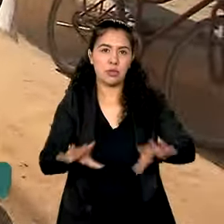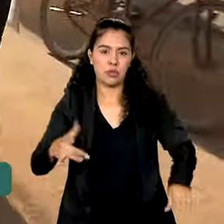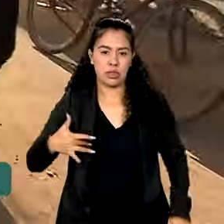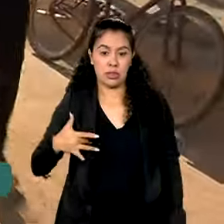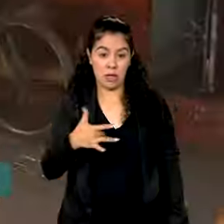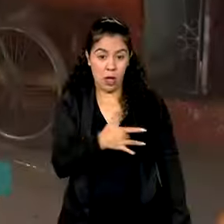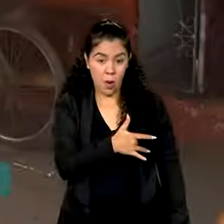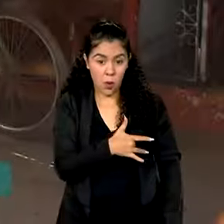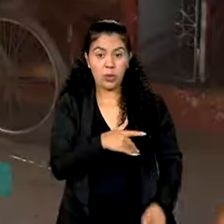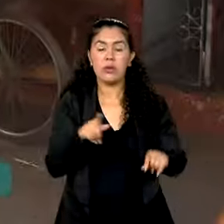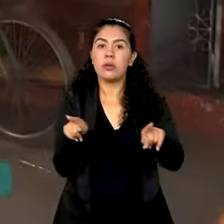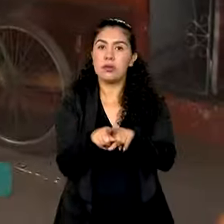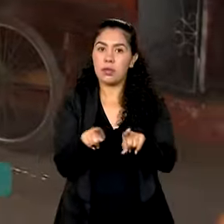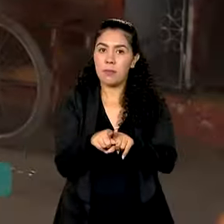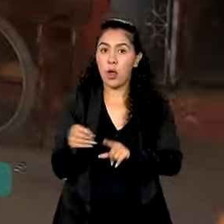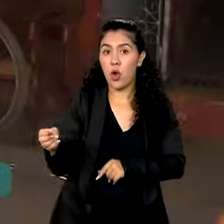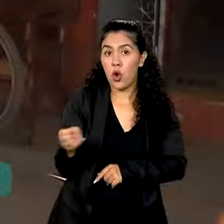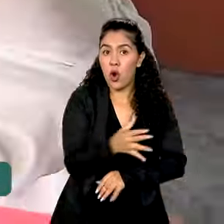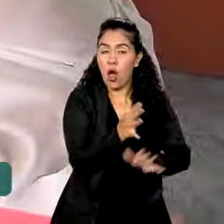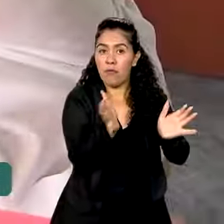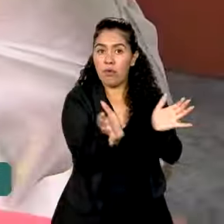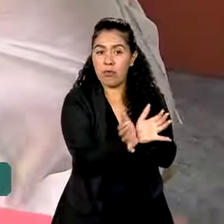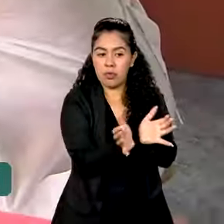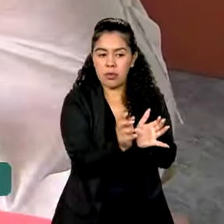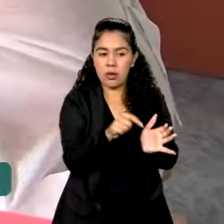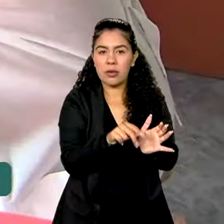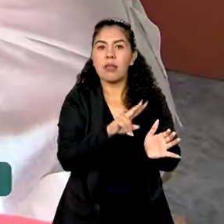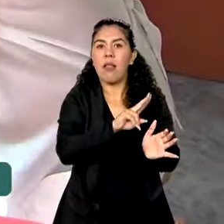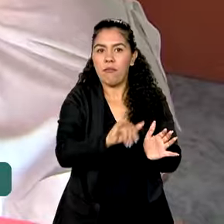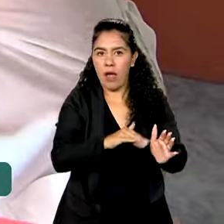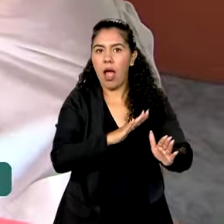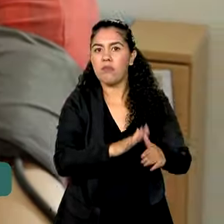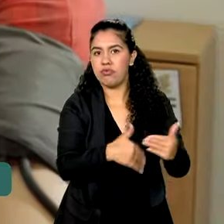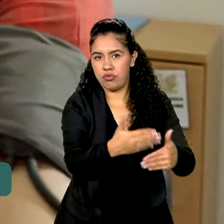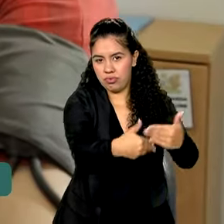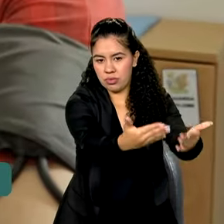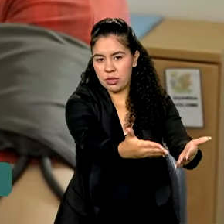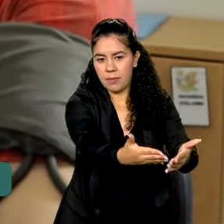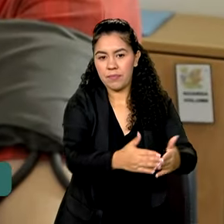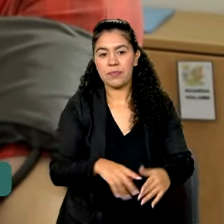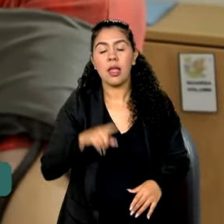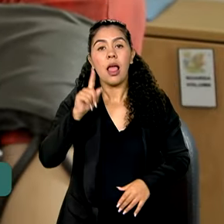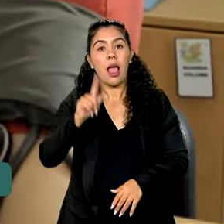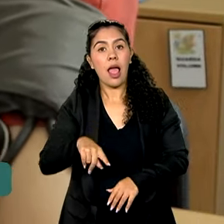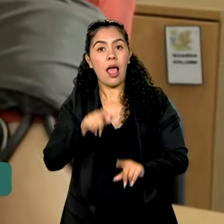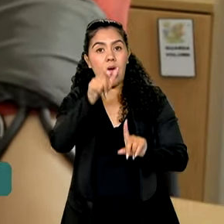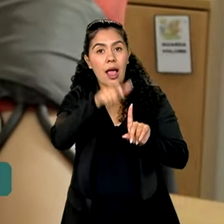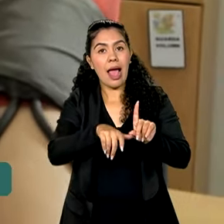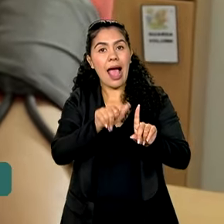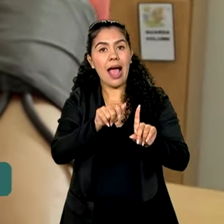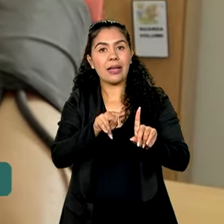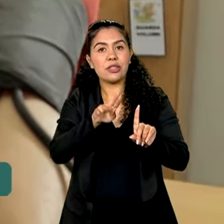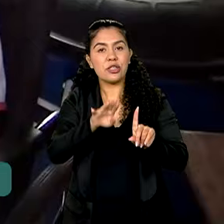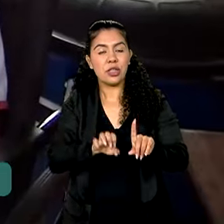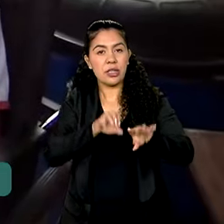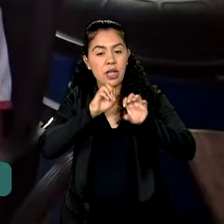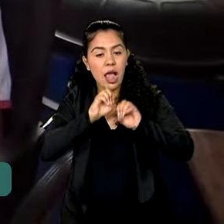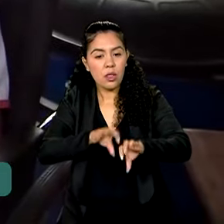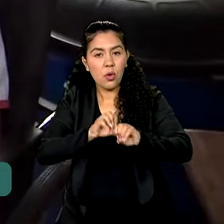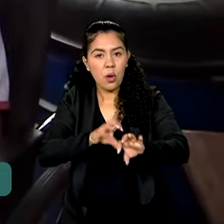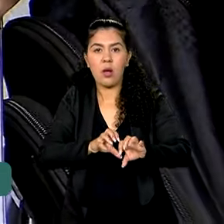E ainda uma nova categoria está em formação: os agentes educadores populares de